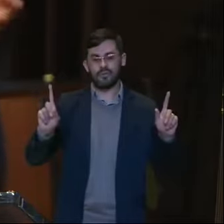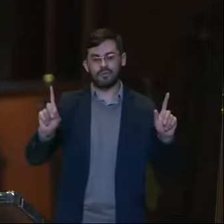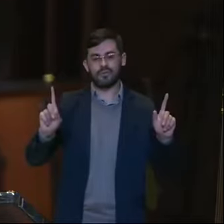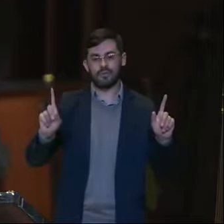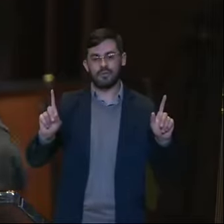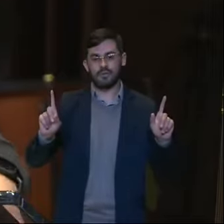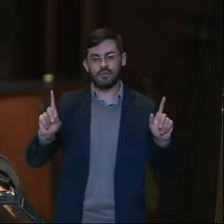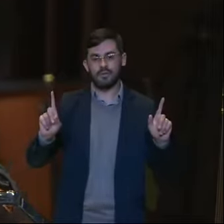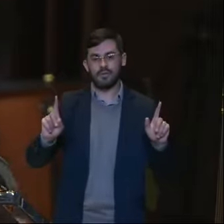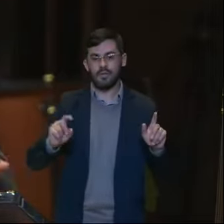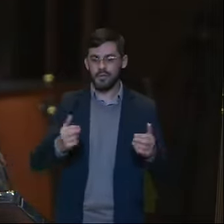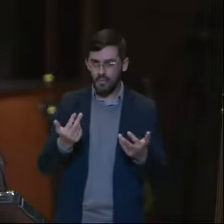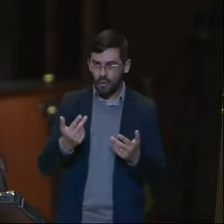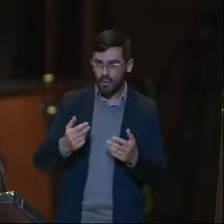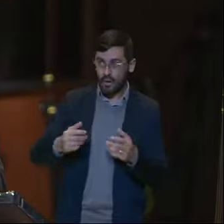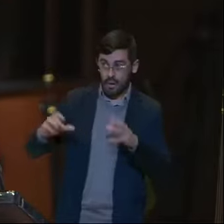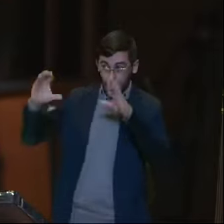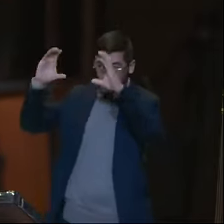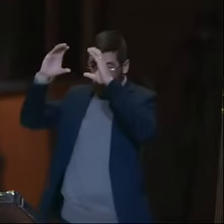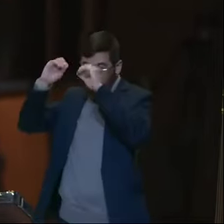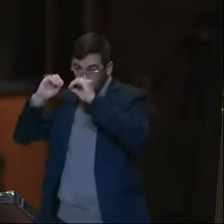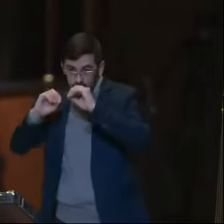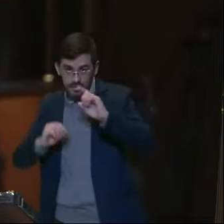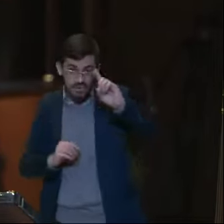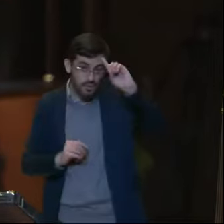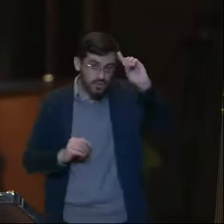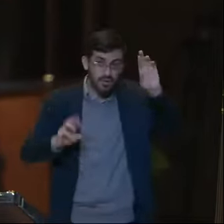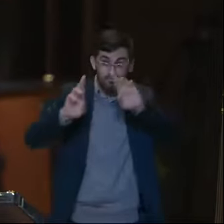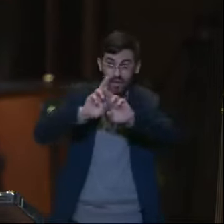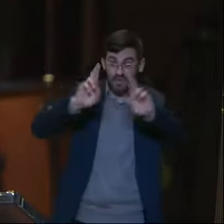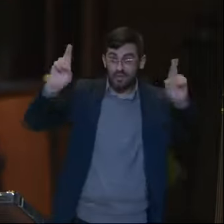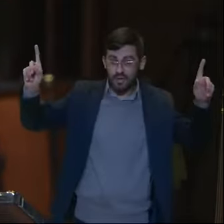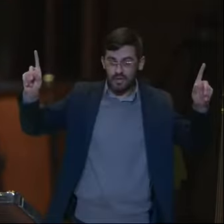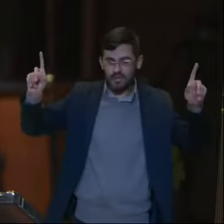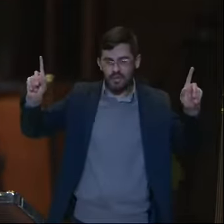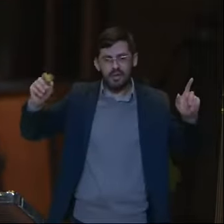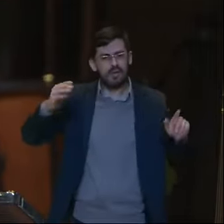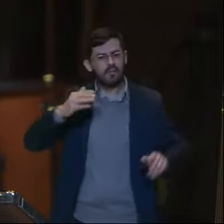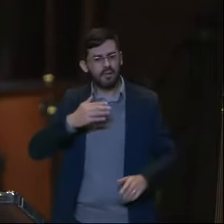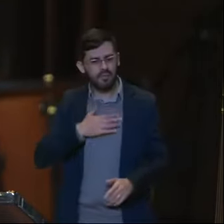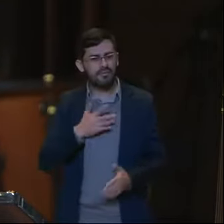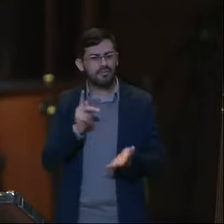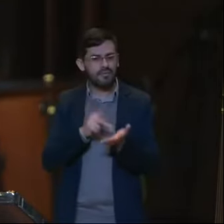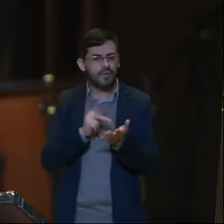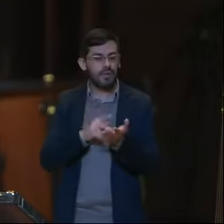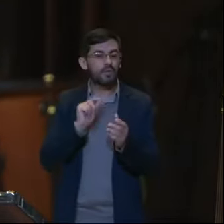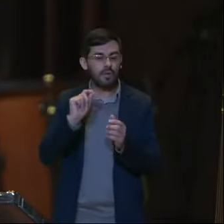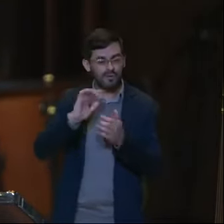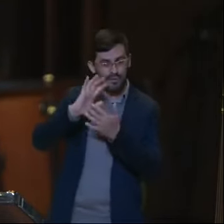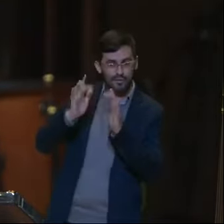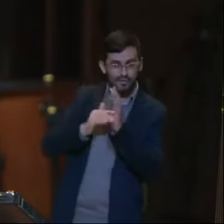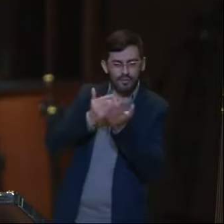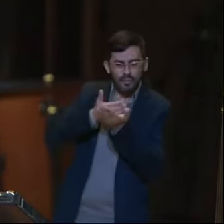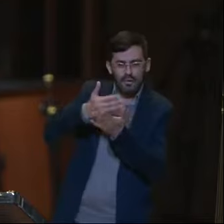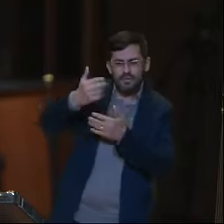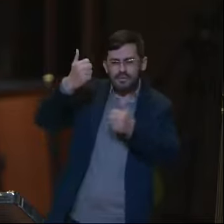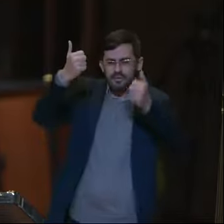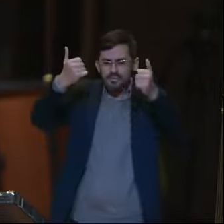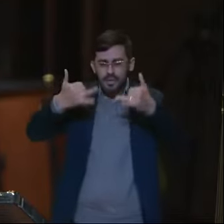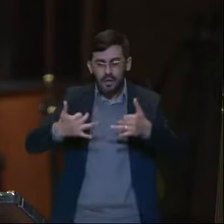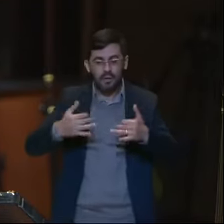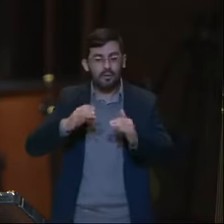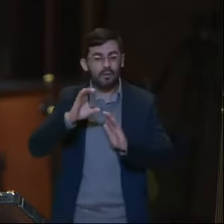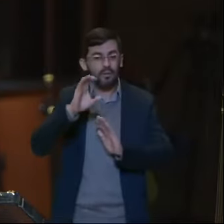Assim como a noite e o dia, seria radicalmente diferente. Para mim, essa sessão, onde Jesus começa a falar sobre isso, começa em